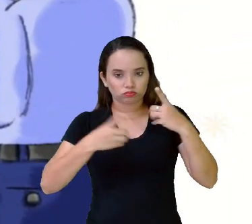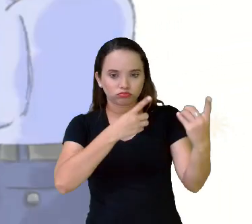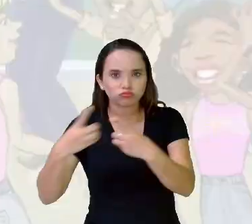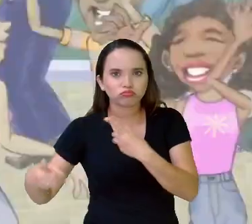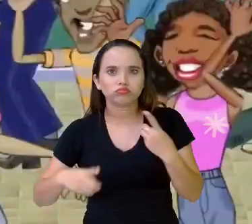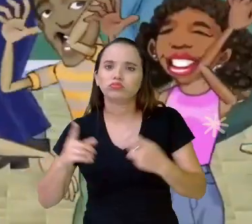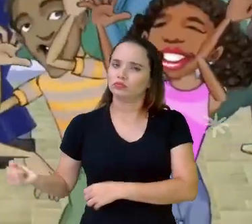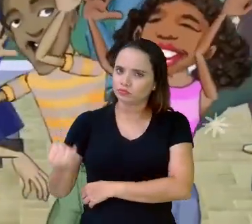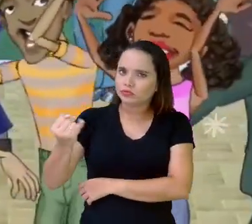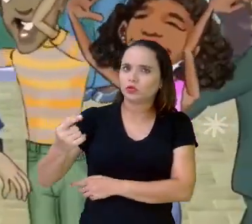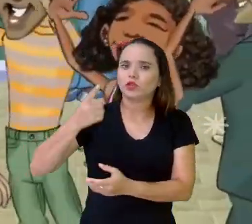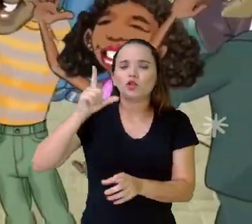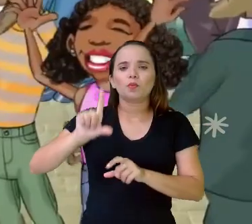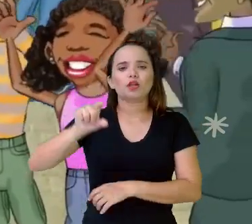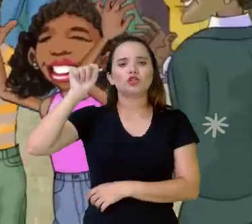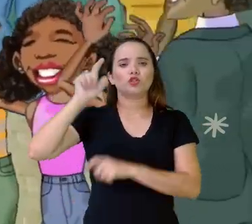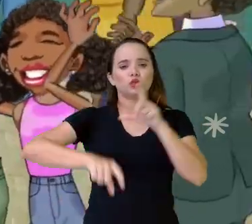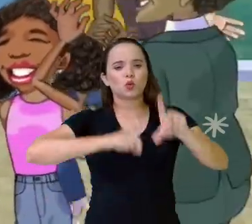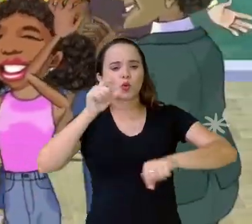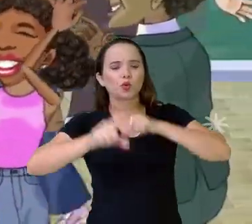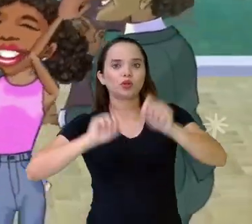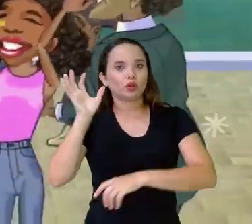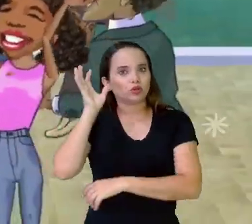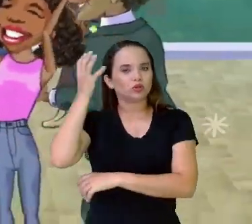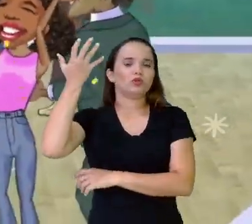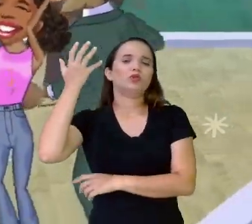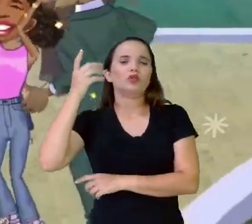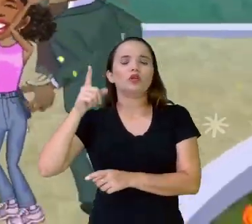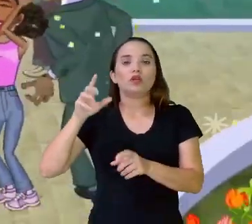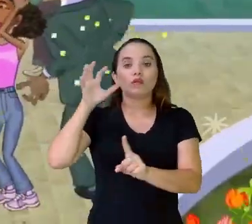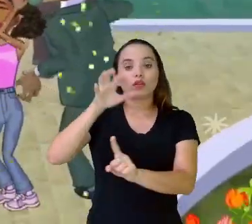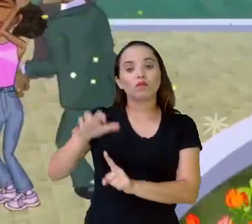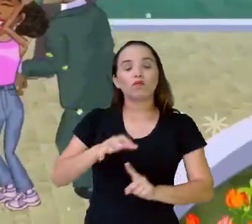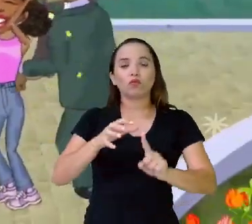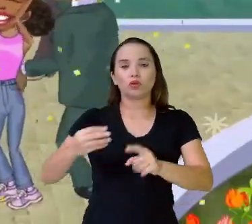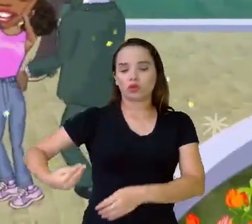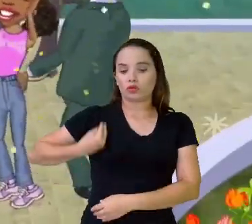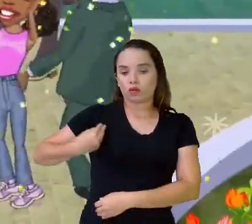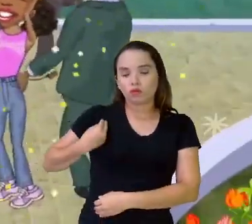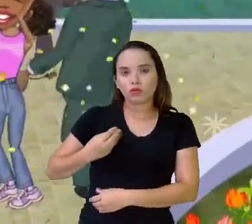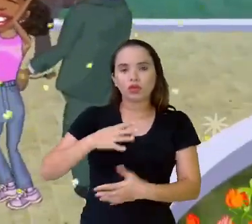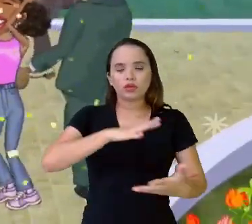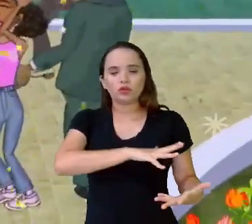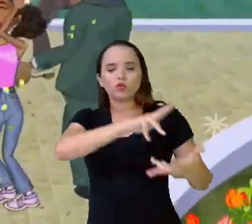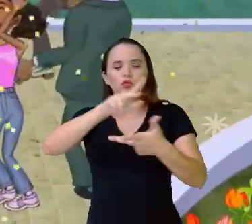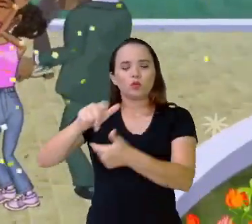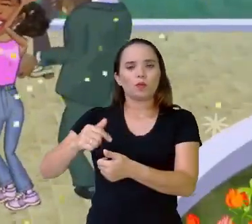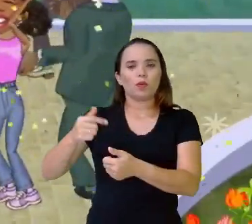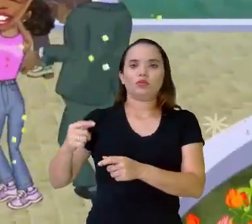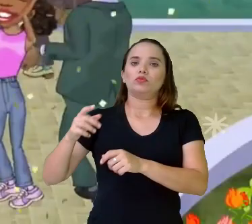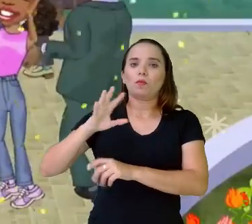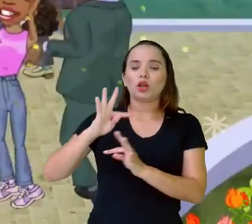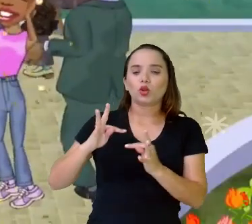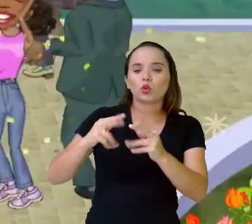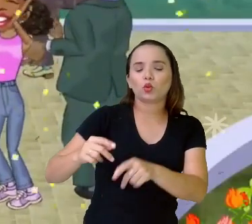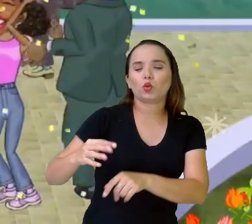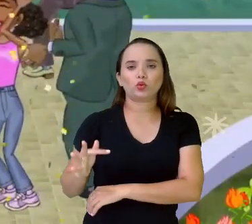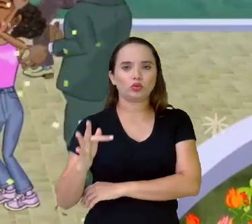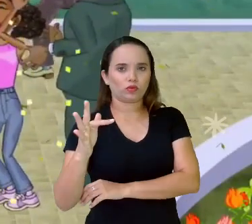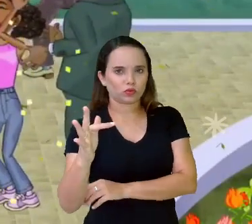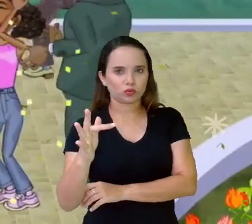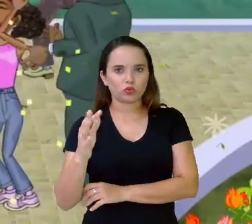nas tomadas de decisões que impactarão na qualidade de vida e do meio ambiente para essa e para as futuras